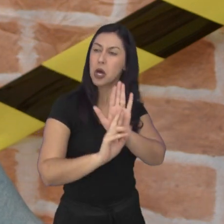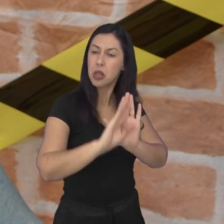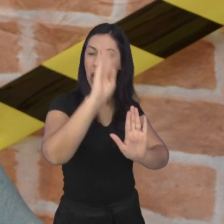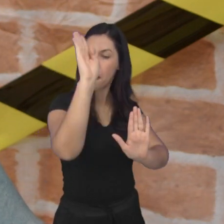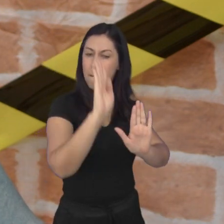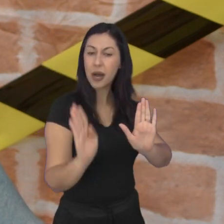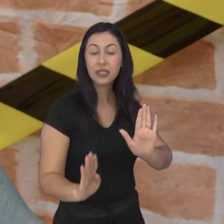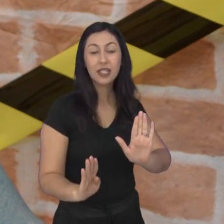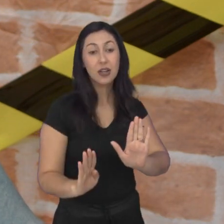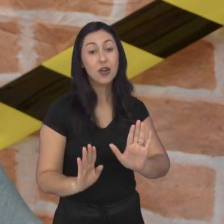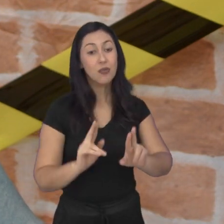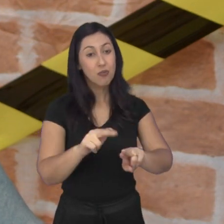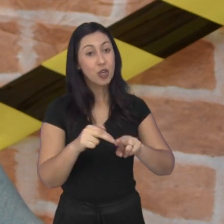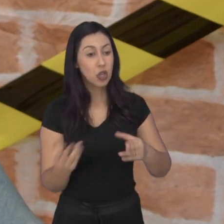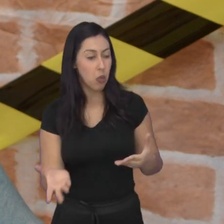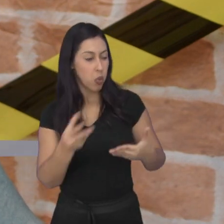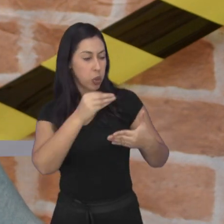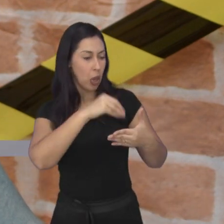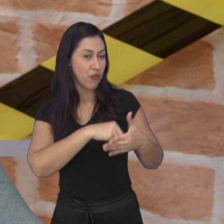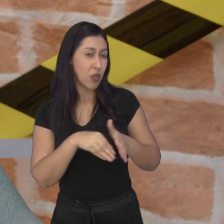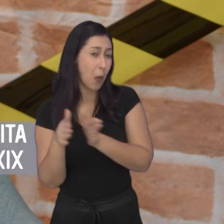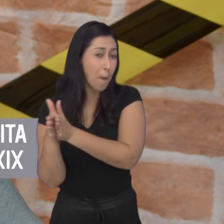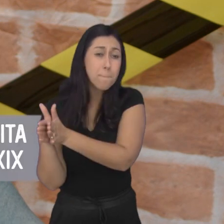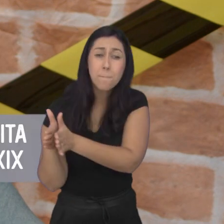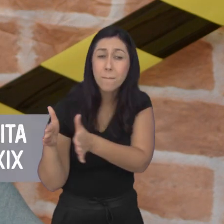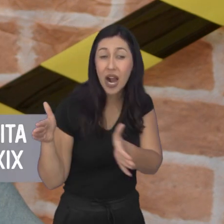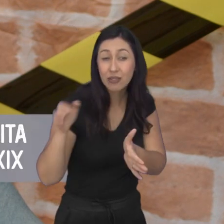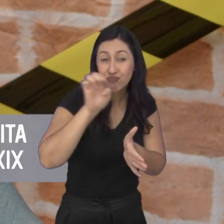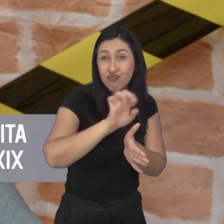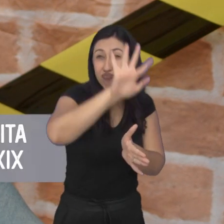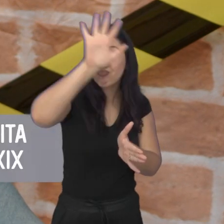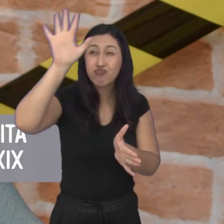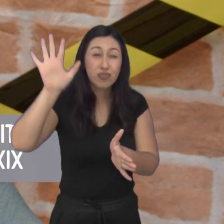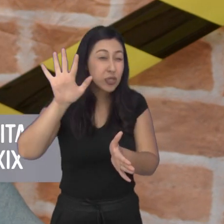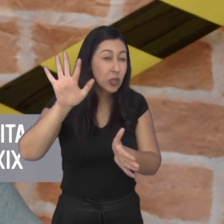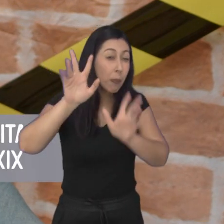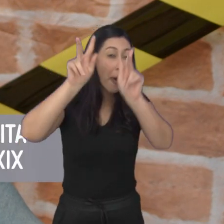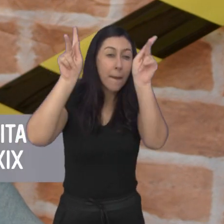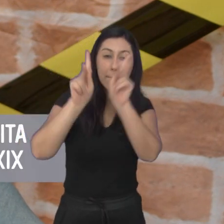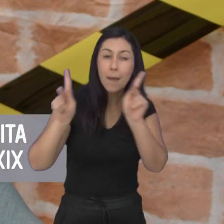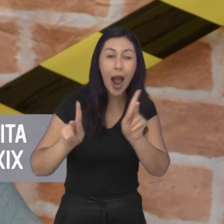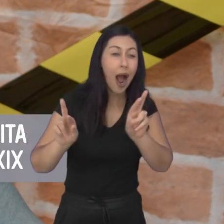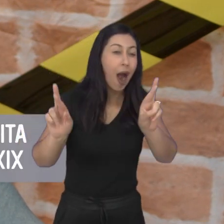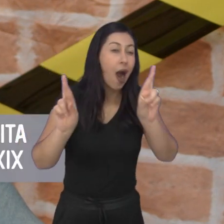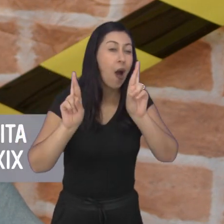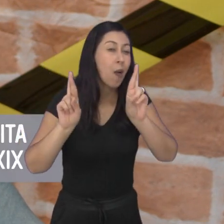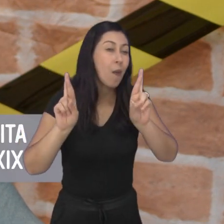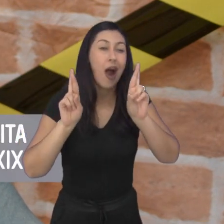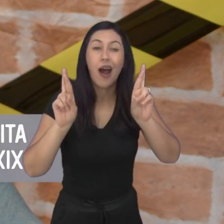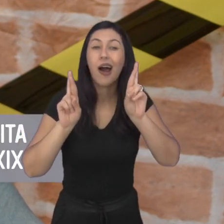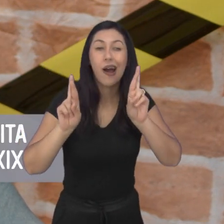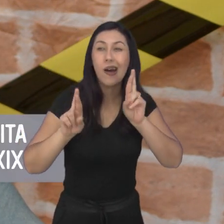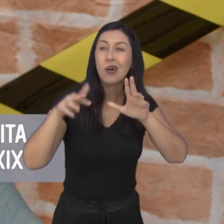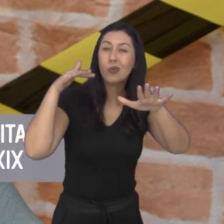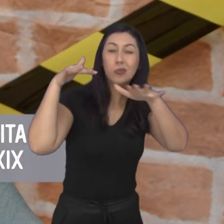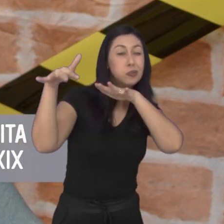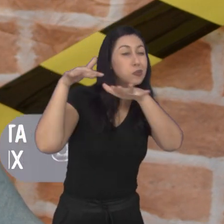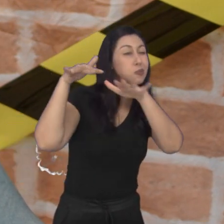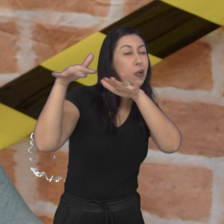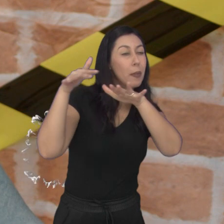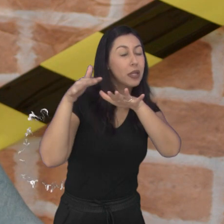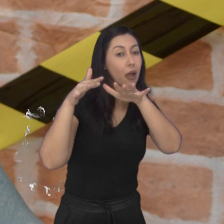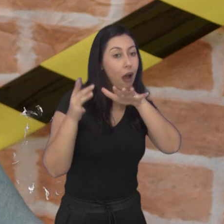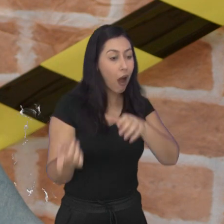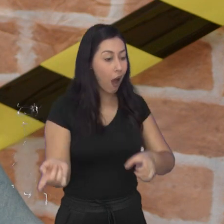Brasil. Então ele estava inserido em um mundo de Belle Époque que era muito mais agitado do que era a